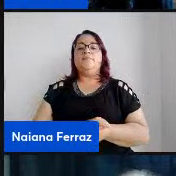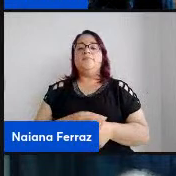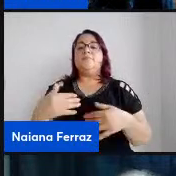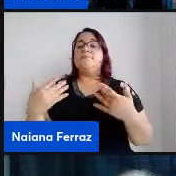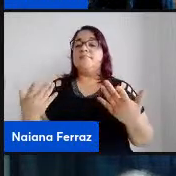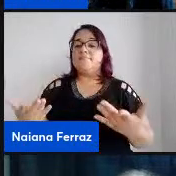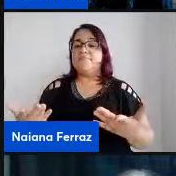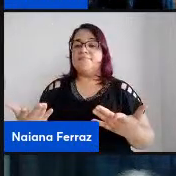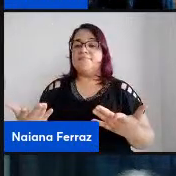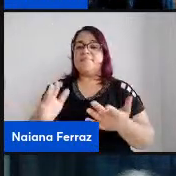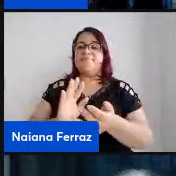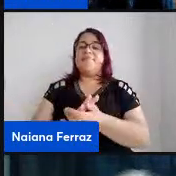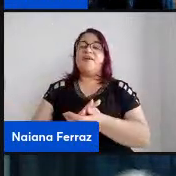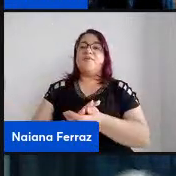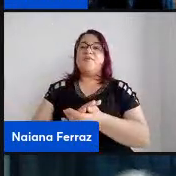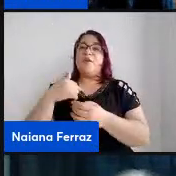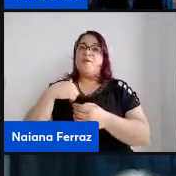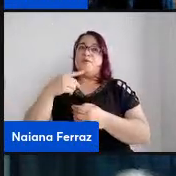20 minutos,